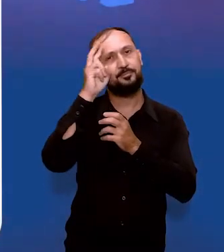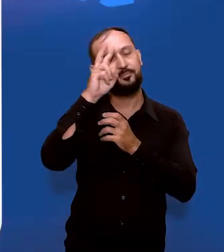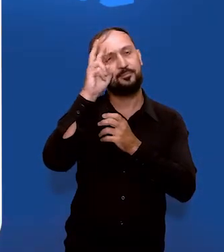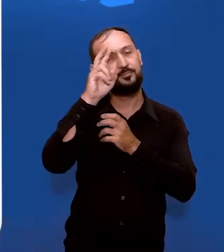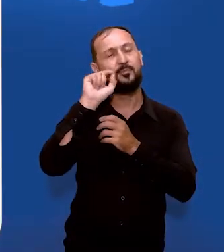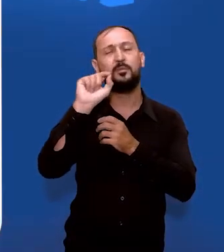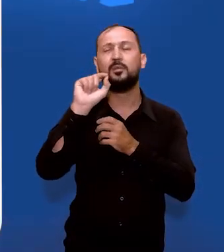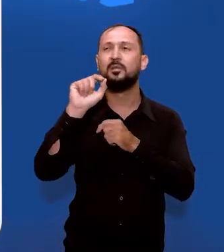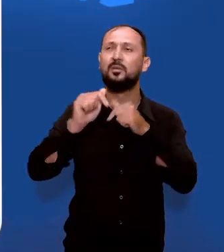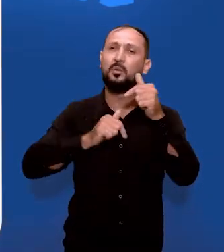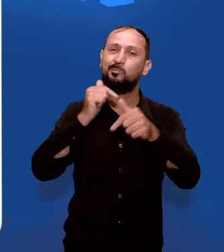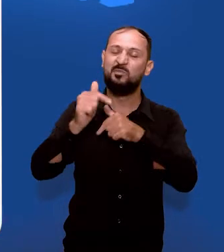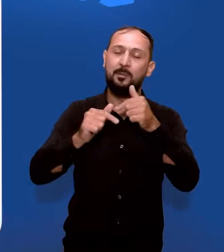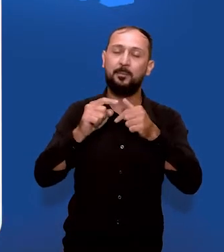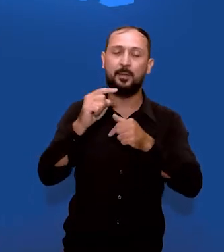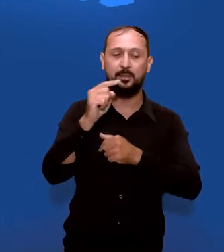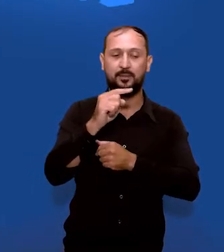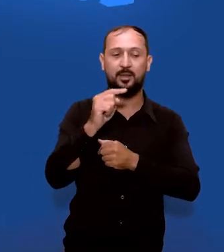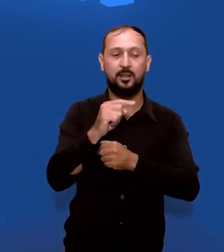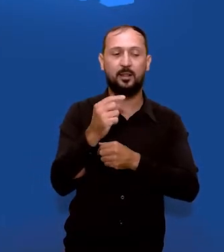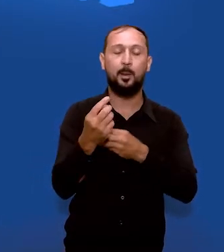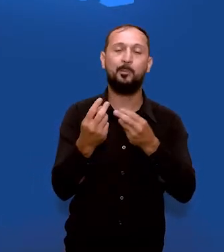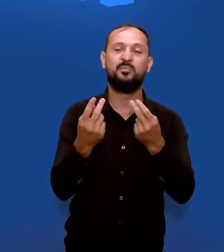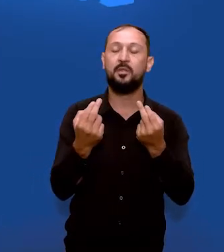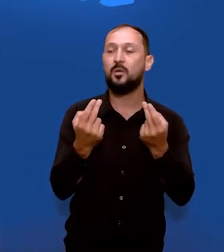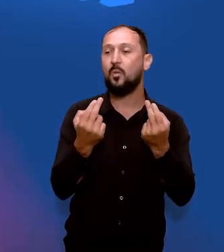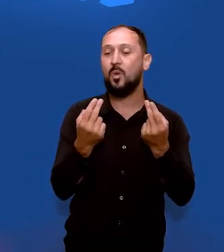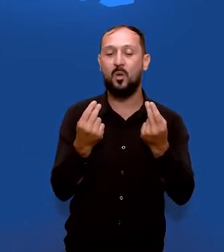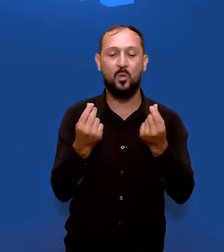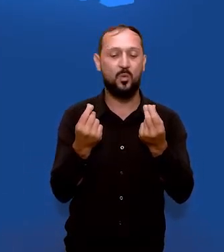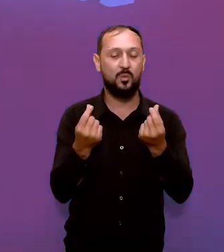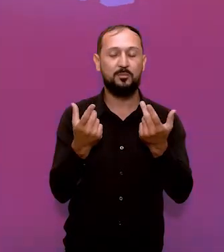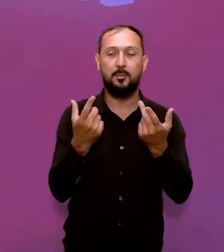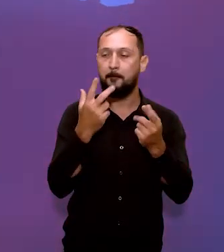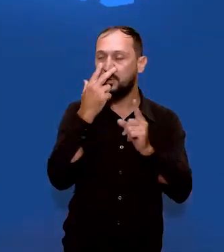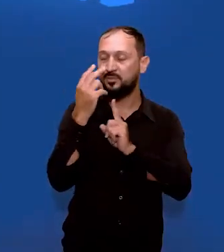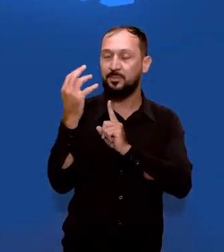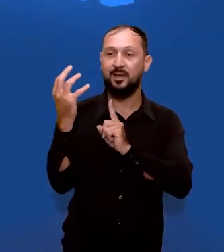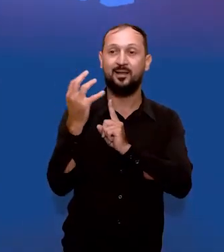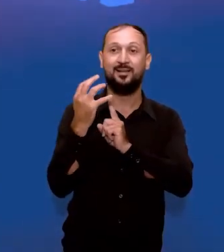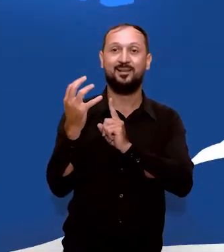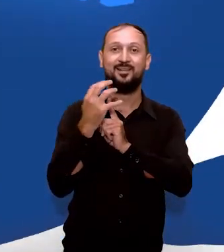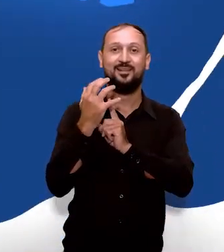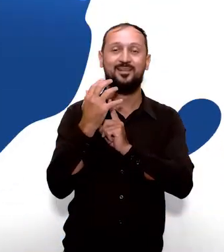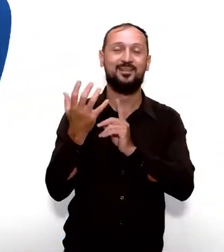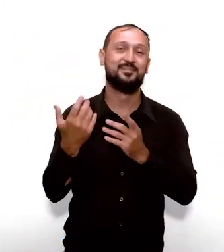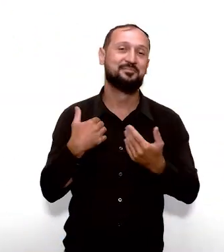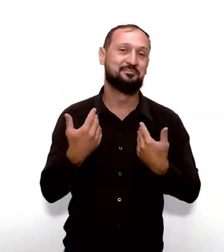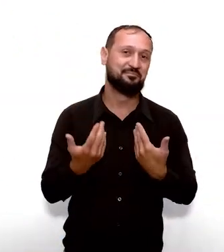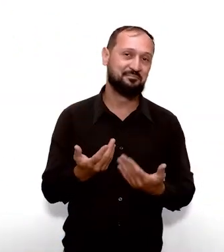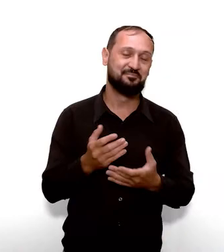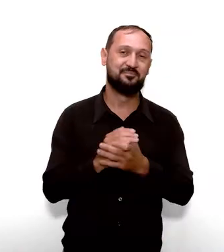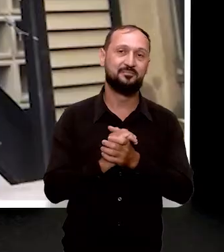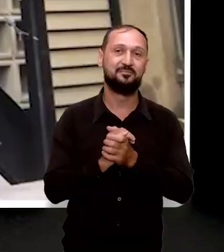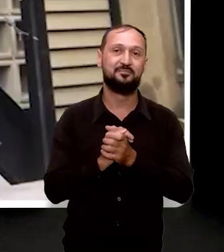Eu lembro do trabalho da Lúcia sempre como uma inspiração,